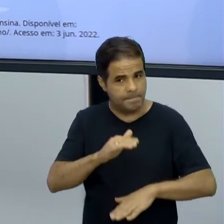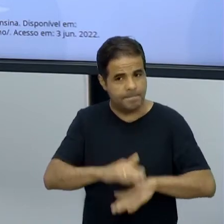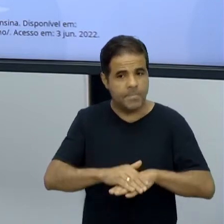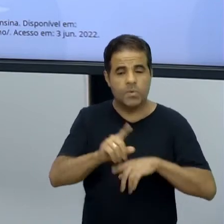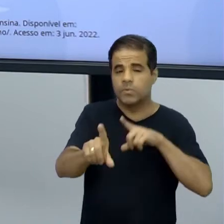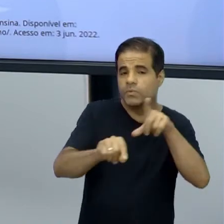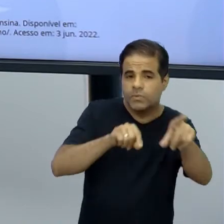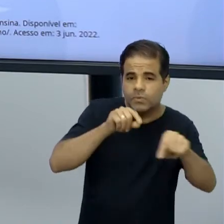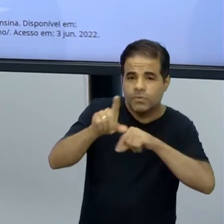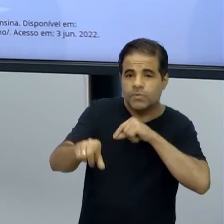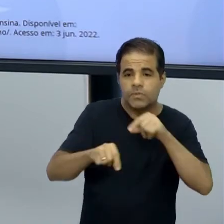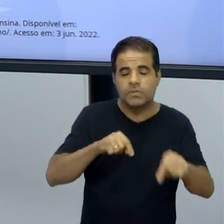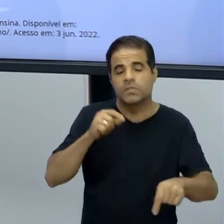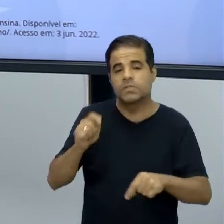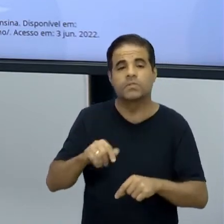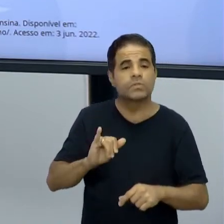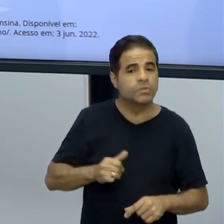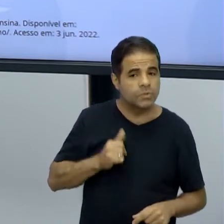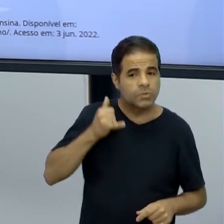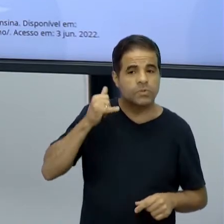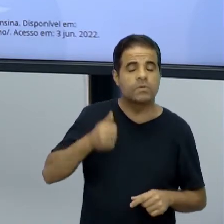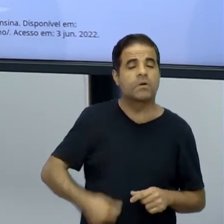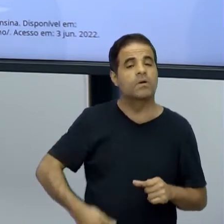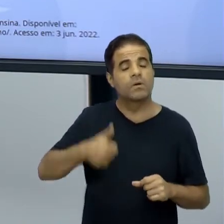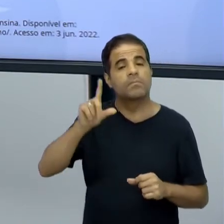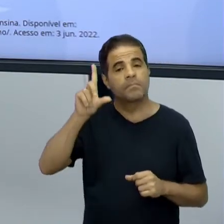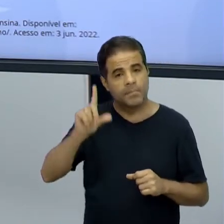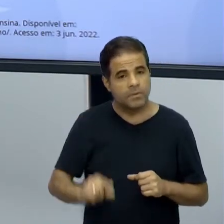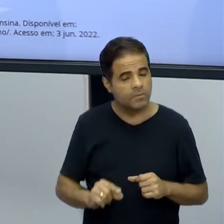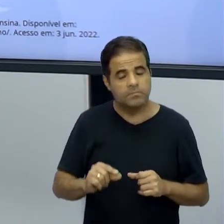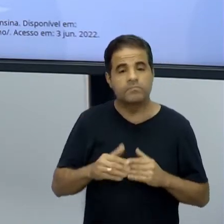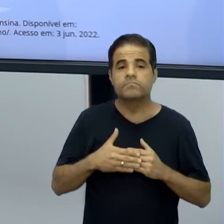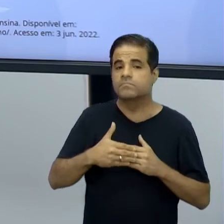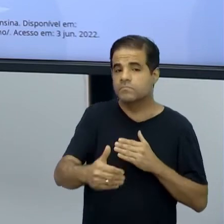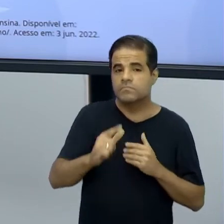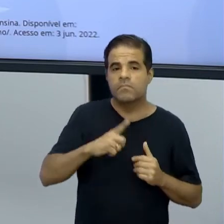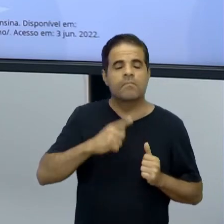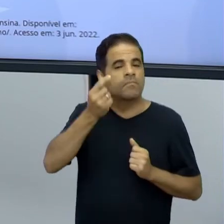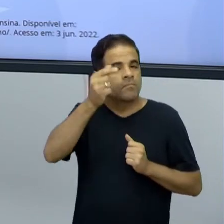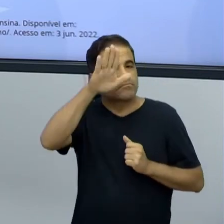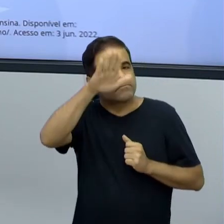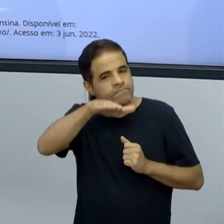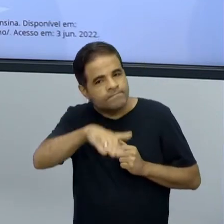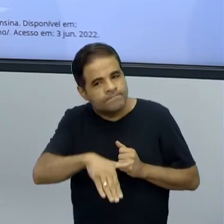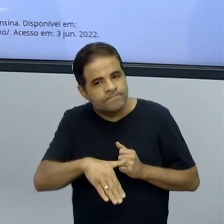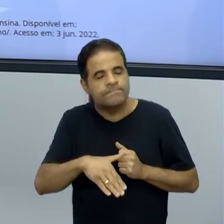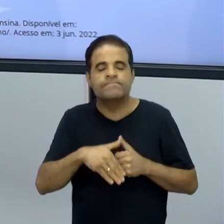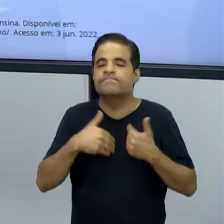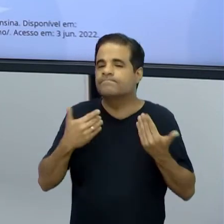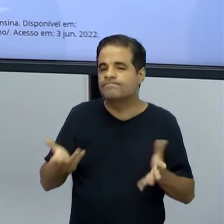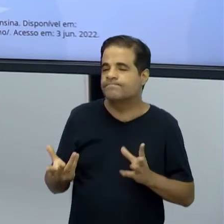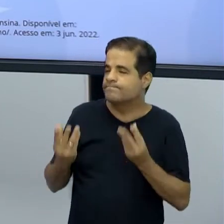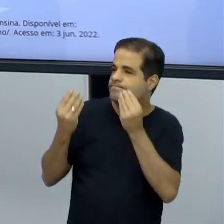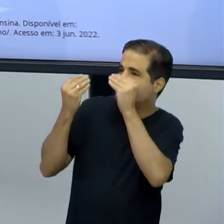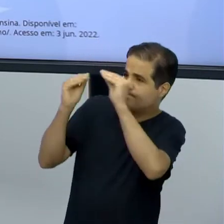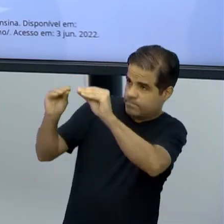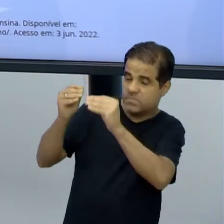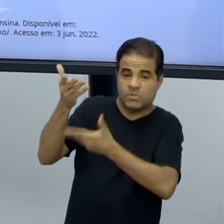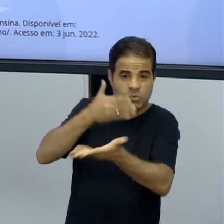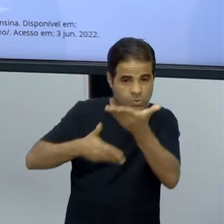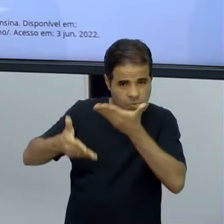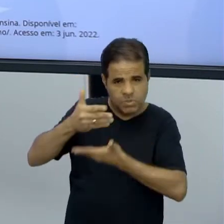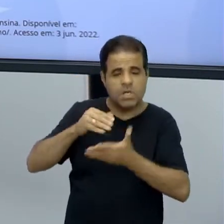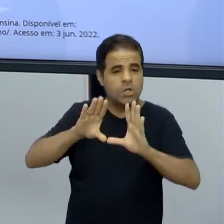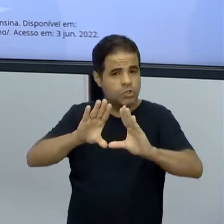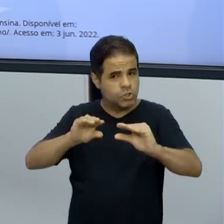o que tem juros menor. E aí, se a gente vê uma promoção, aí como ele coloca aqui, né, se você quer trocar o